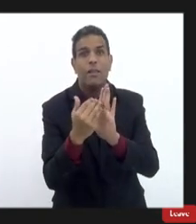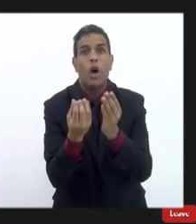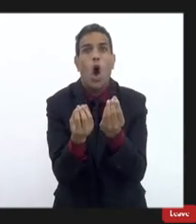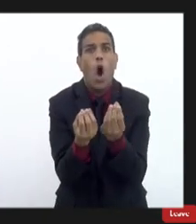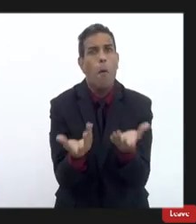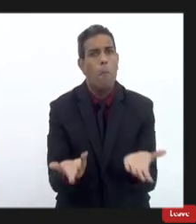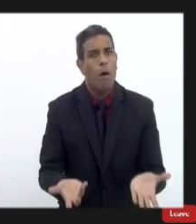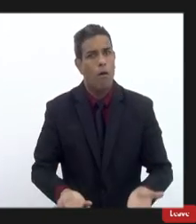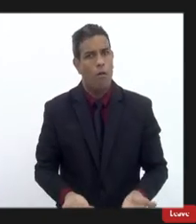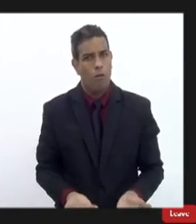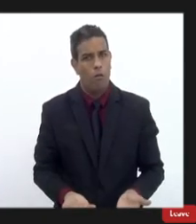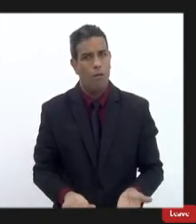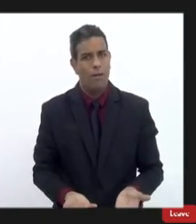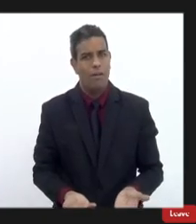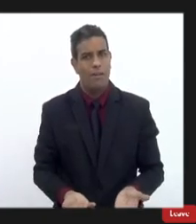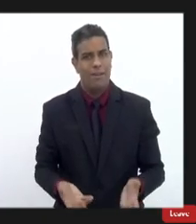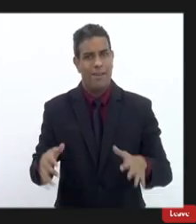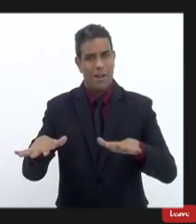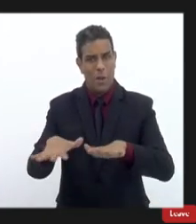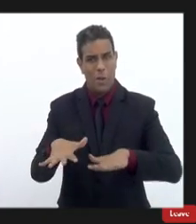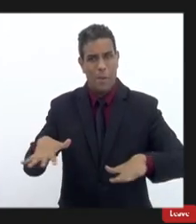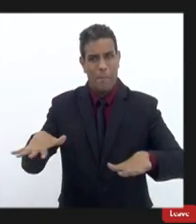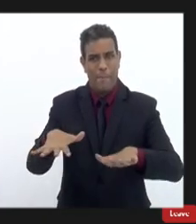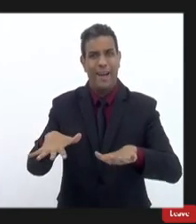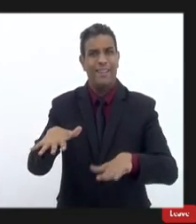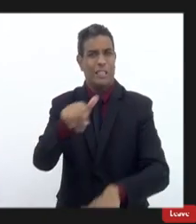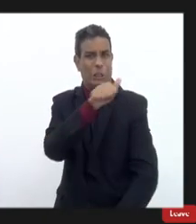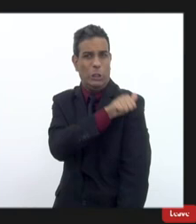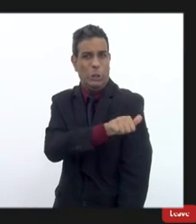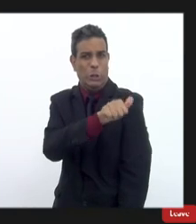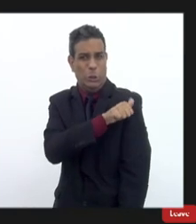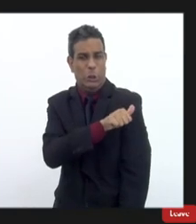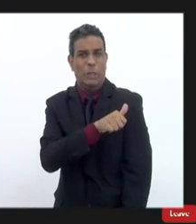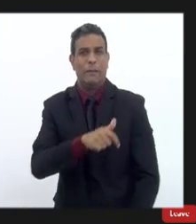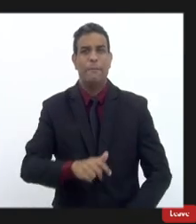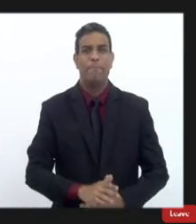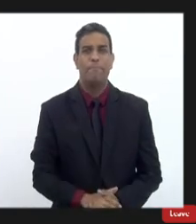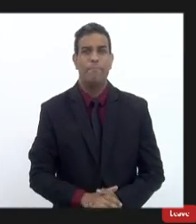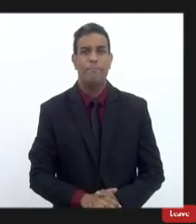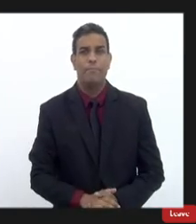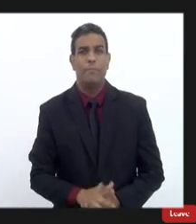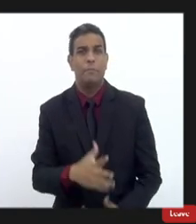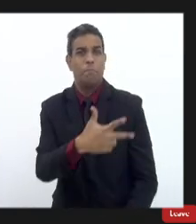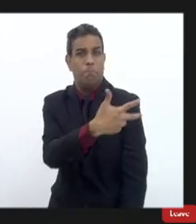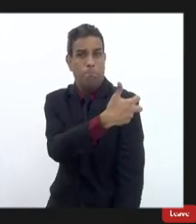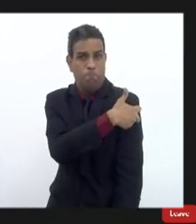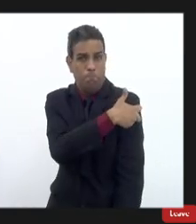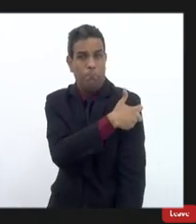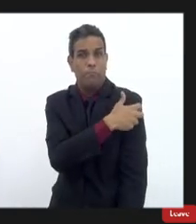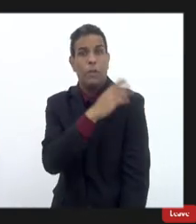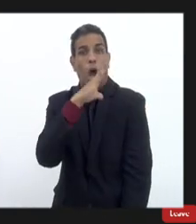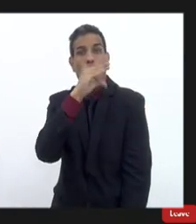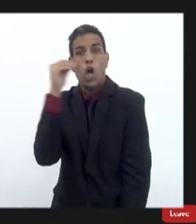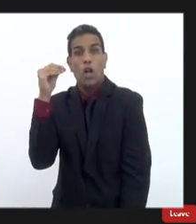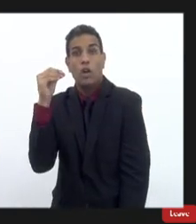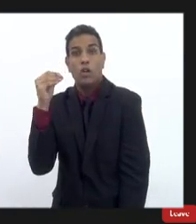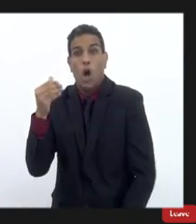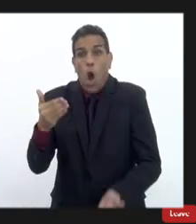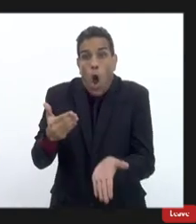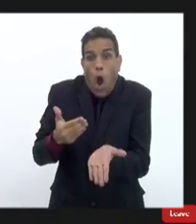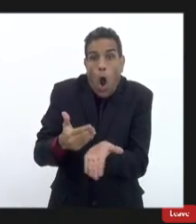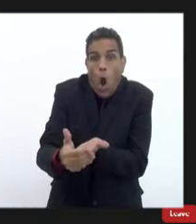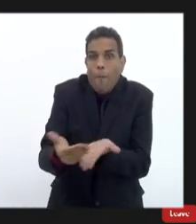E aqui no estado do Rio, a imunização dos adolescentes, ela está tendo início agora,